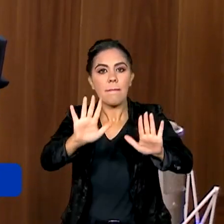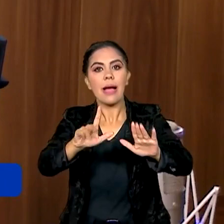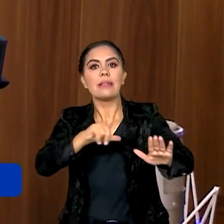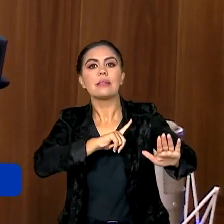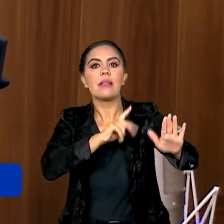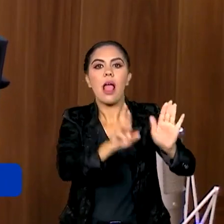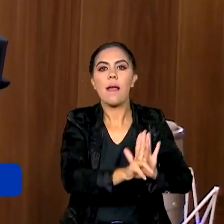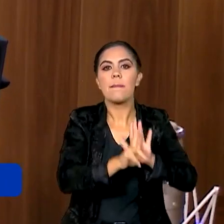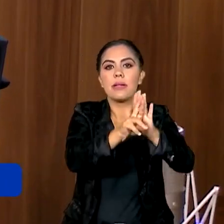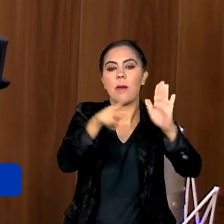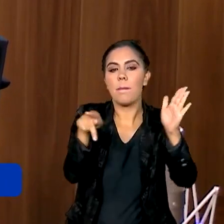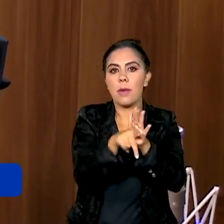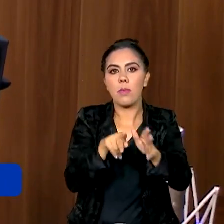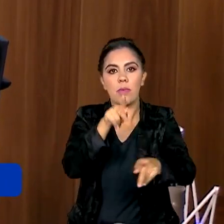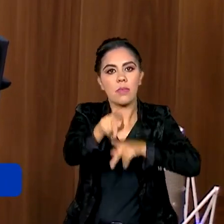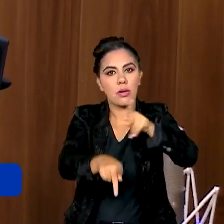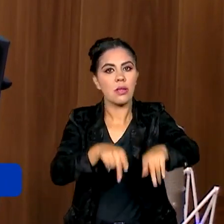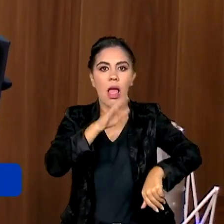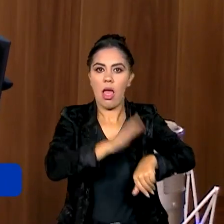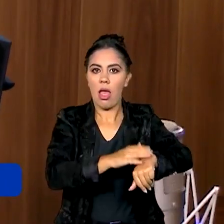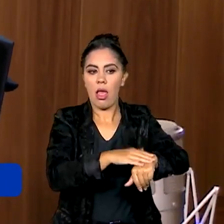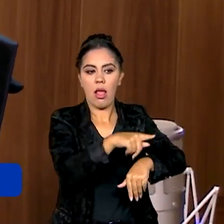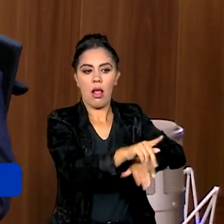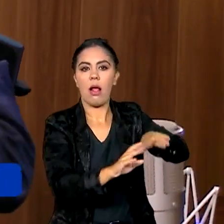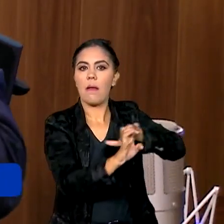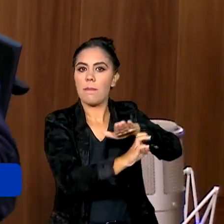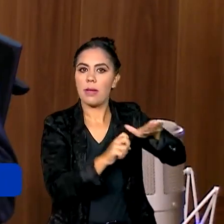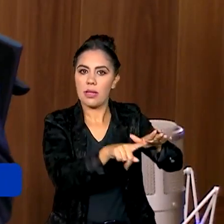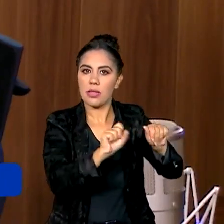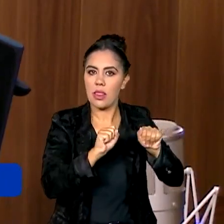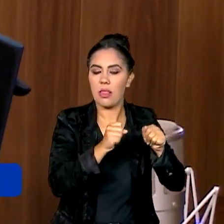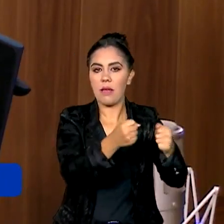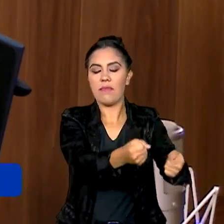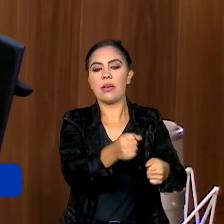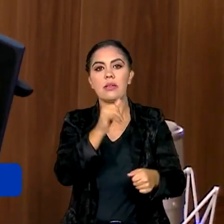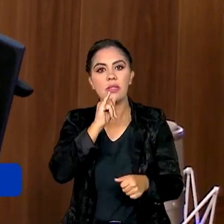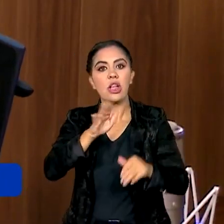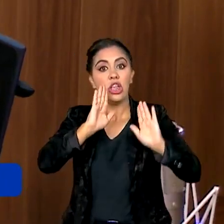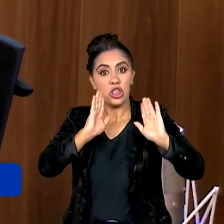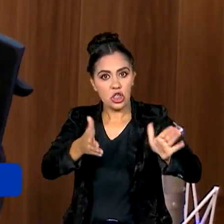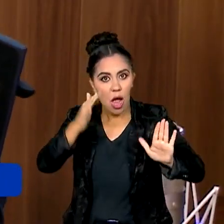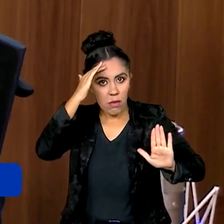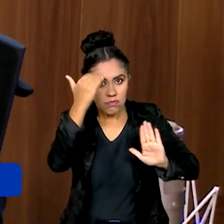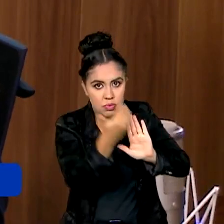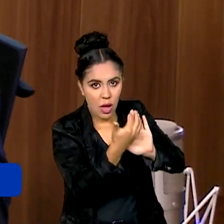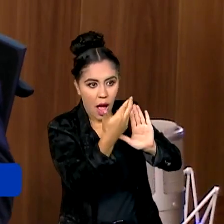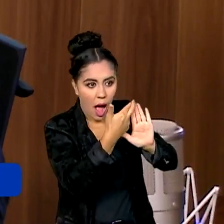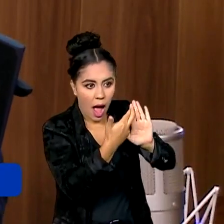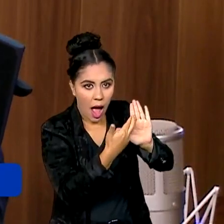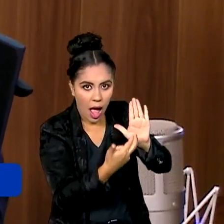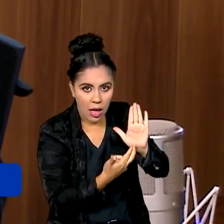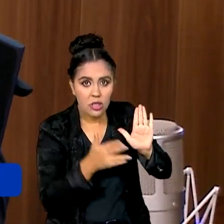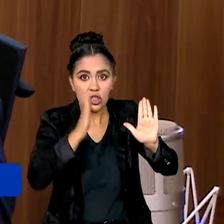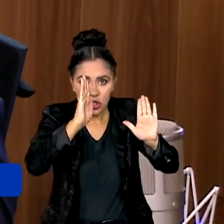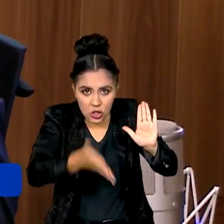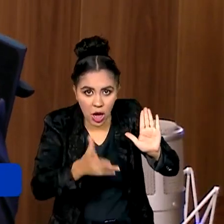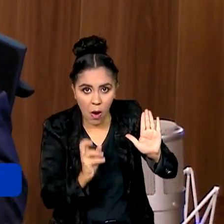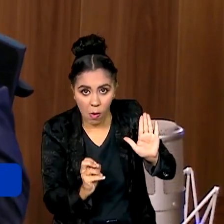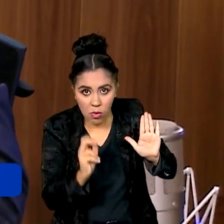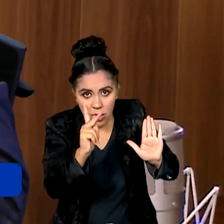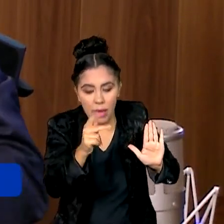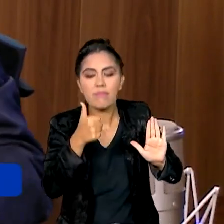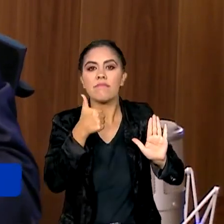quem defende a empresa, tem que dizer, olha, já distribuiu conforme a regra, nós cumprimos o que estava previsto,